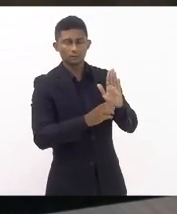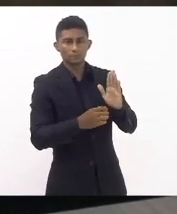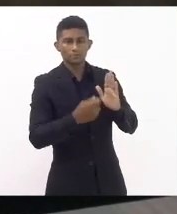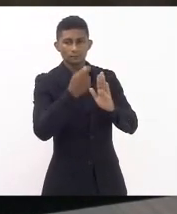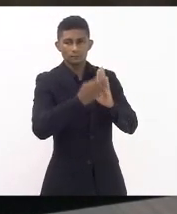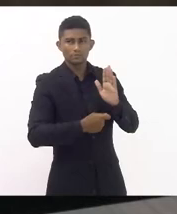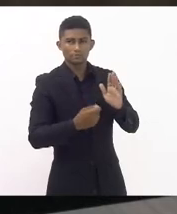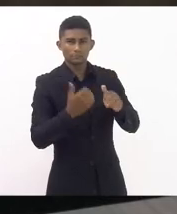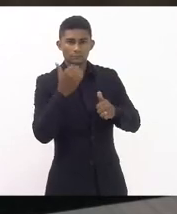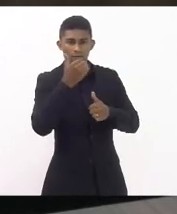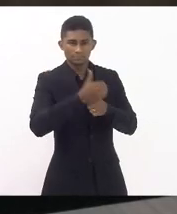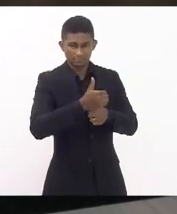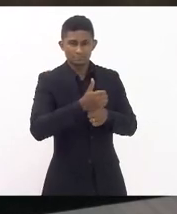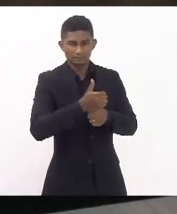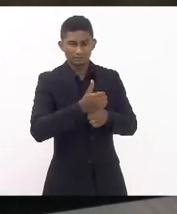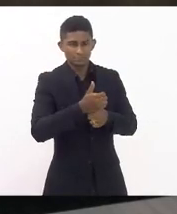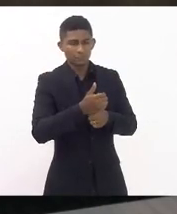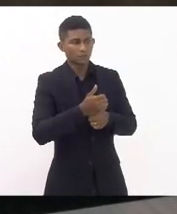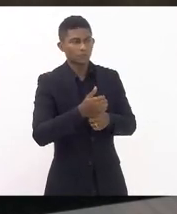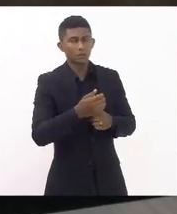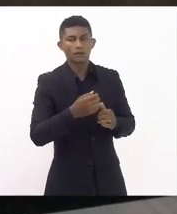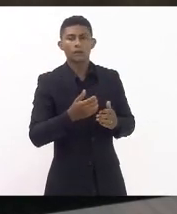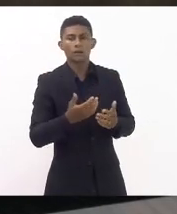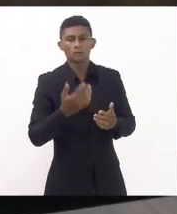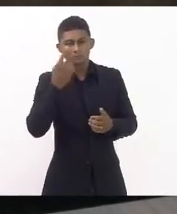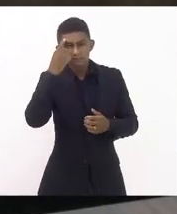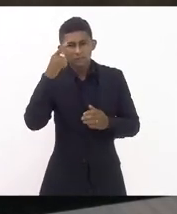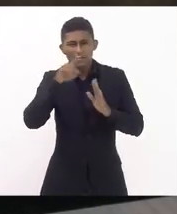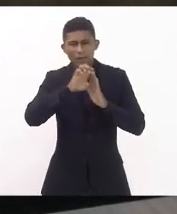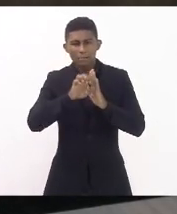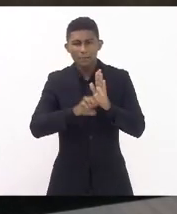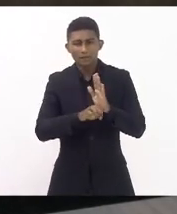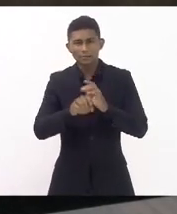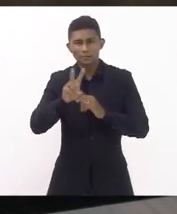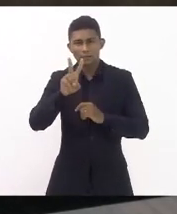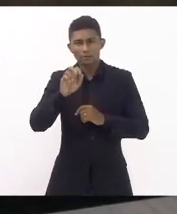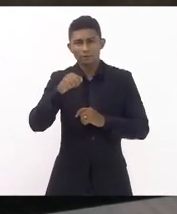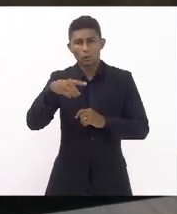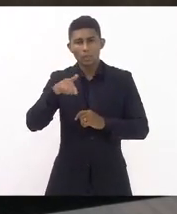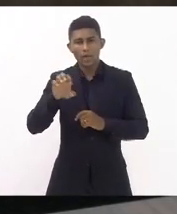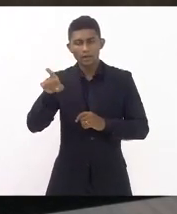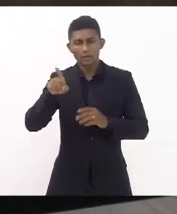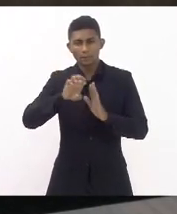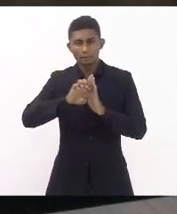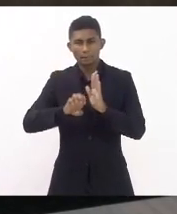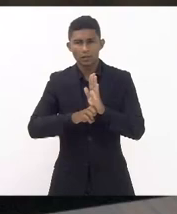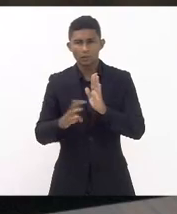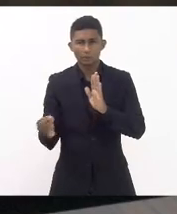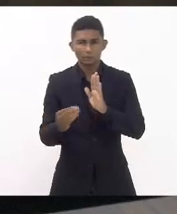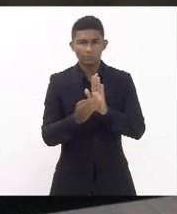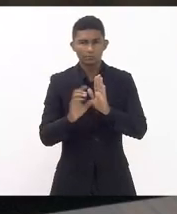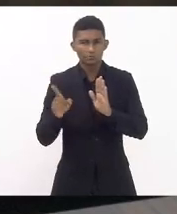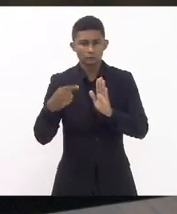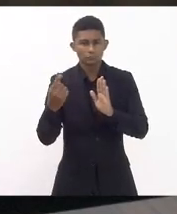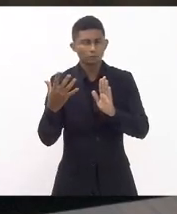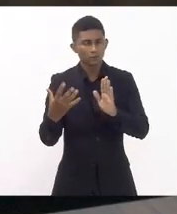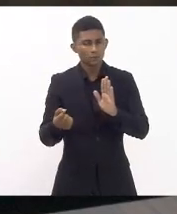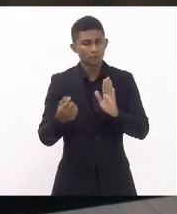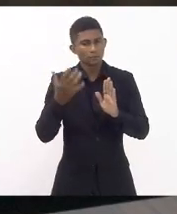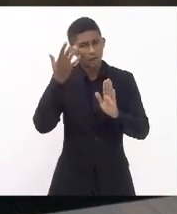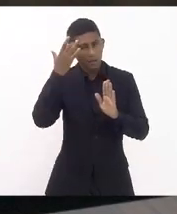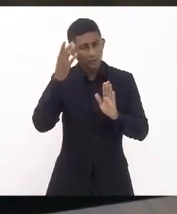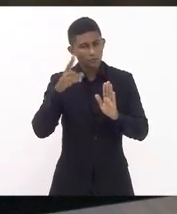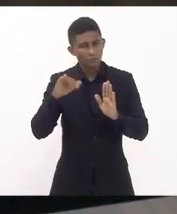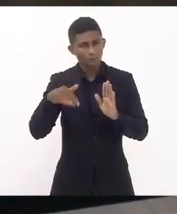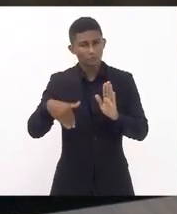forma final de redação. Nós estamos acolhendo a emenda apresentada pelo deputado Valdec, portanto, creio que o assunto superado